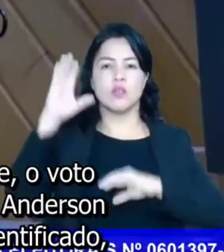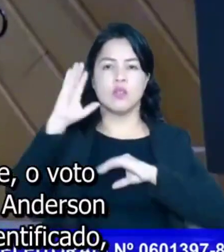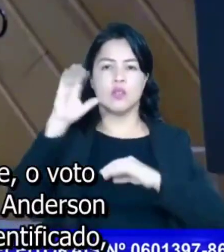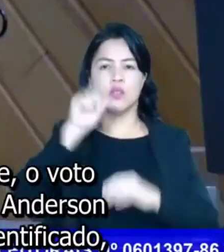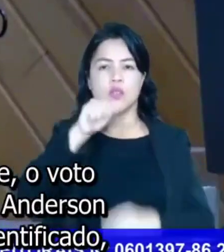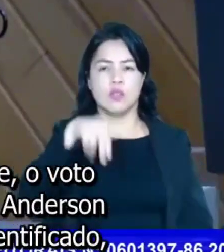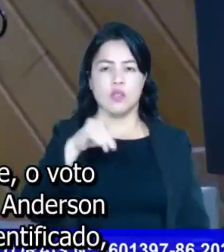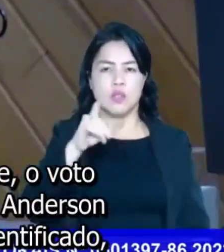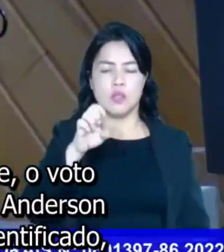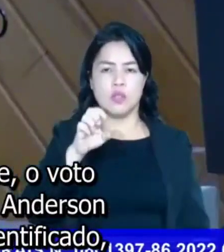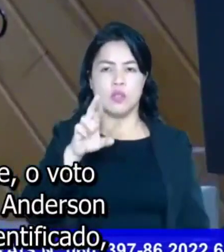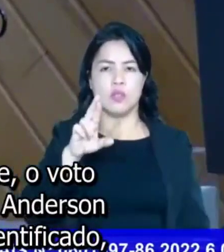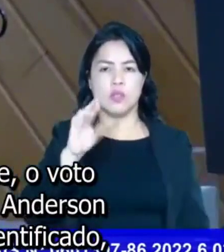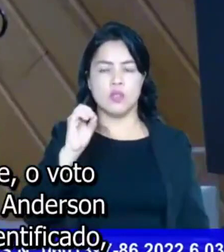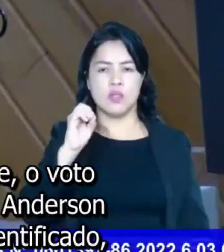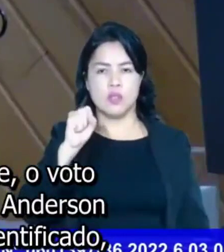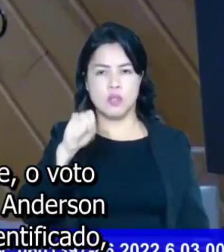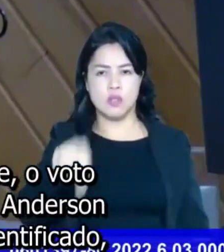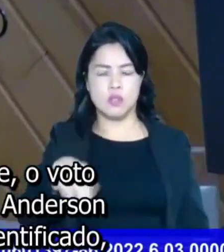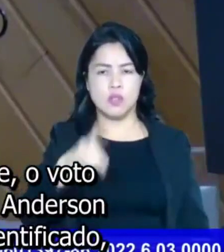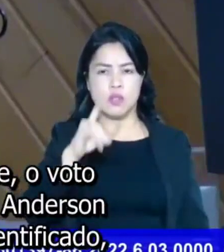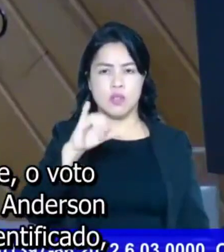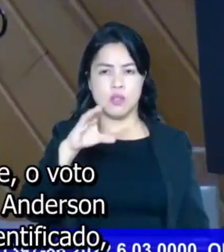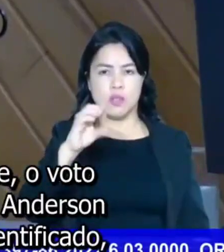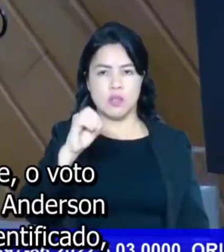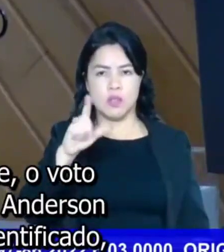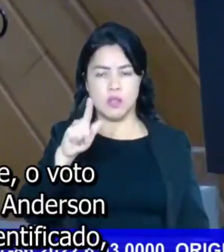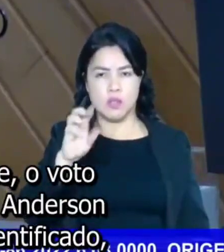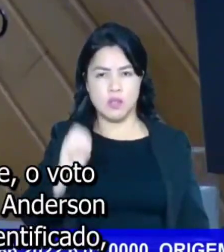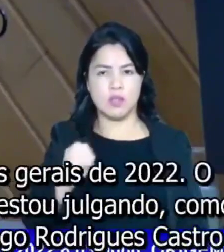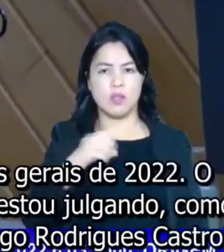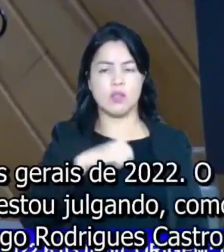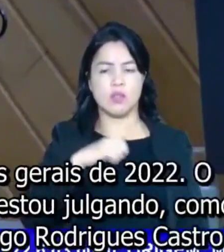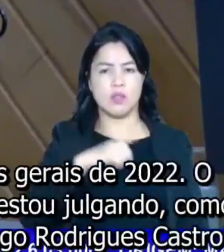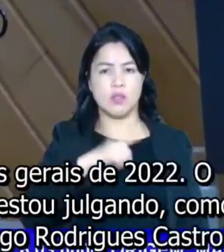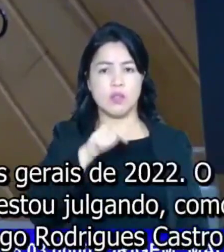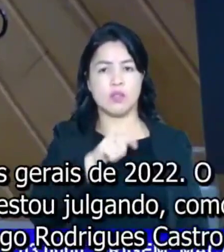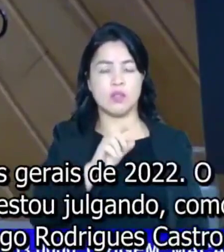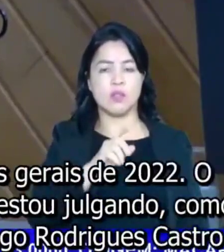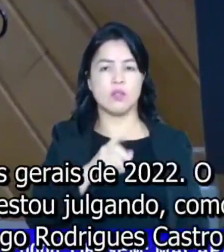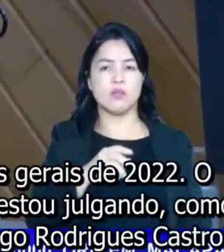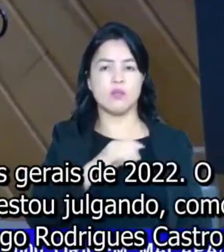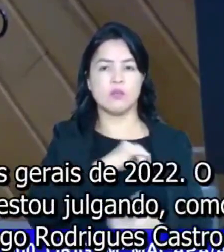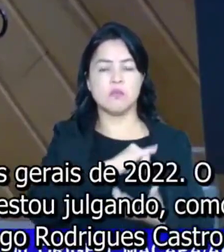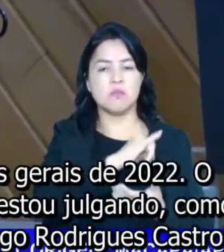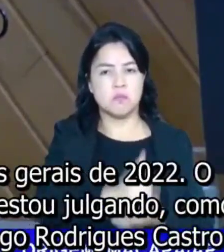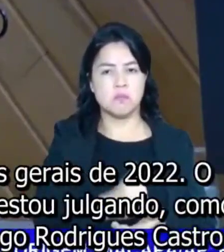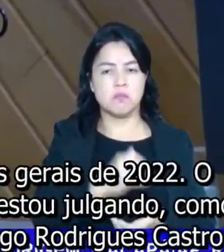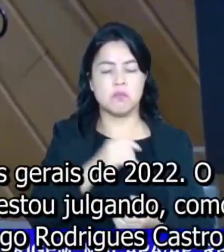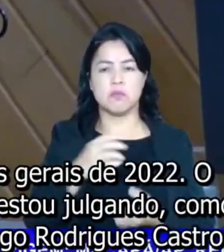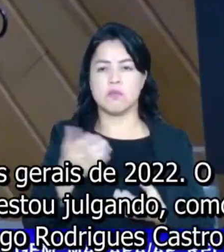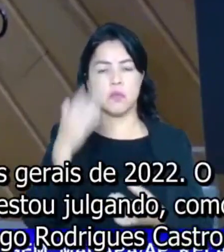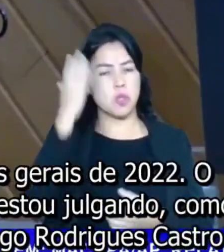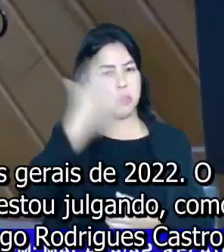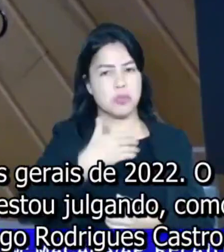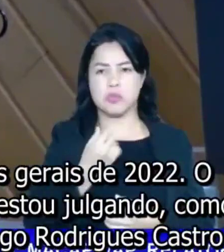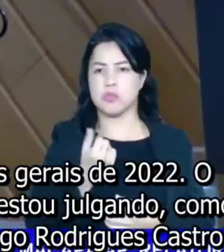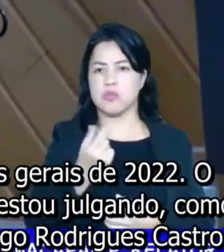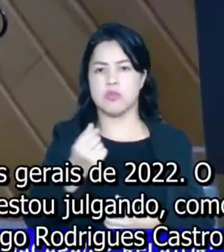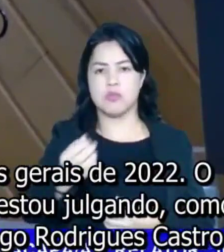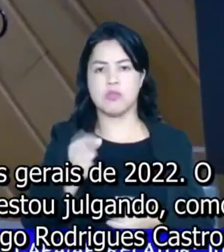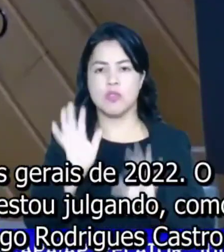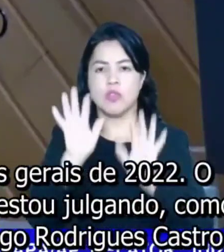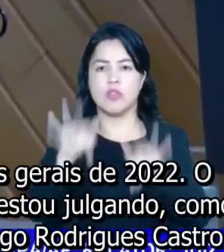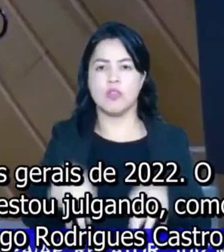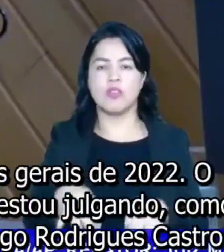em frente ao Rodrigues seu Castro, computador, fazendo embora leitura. regularmente cientificado, não apresentou as suas contas finais referente às